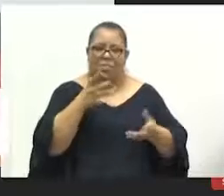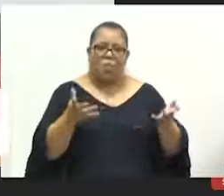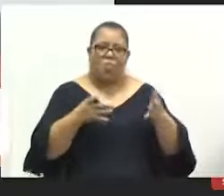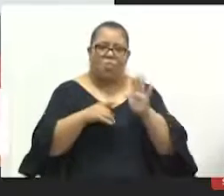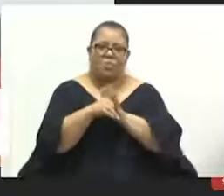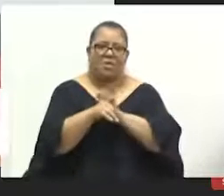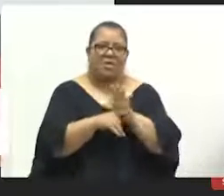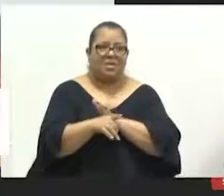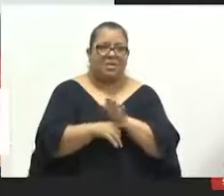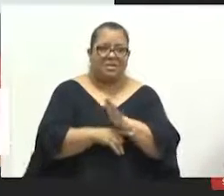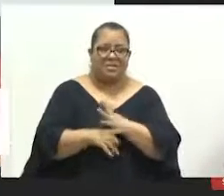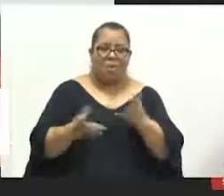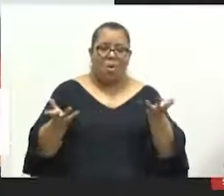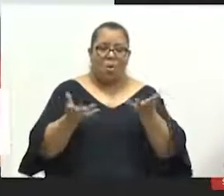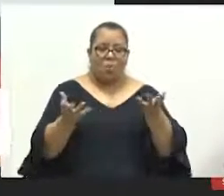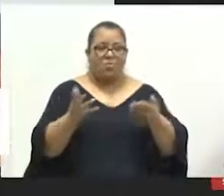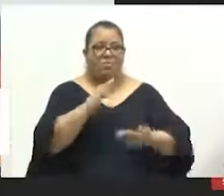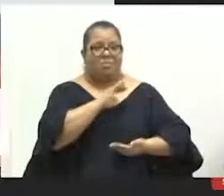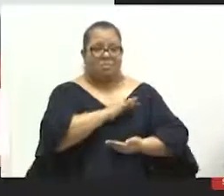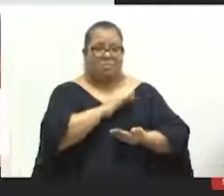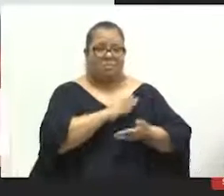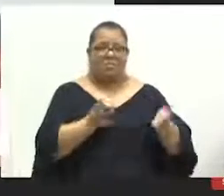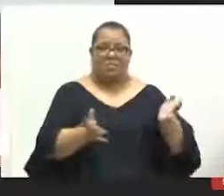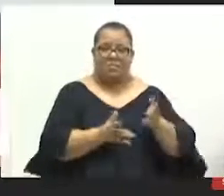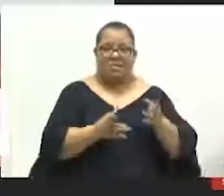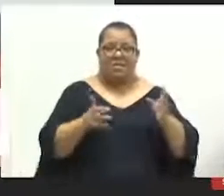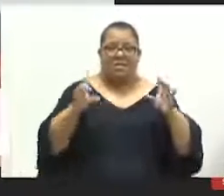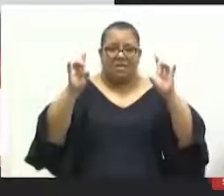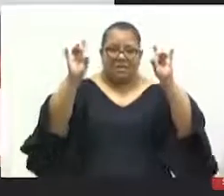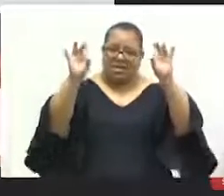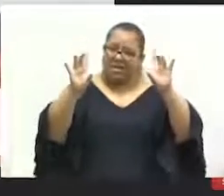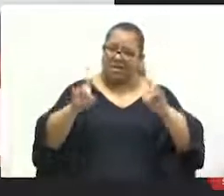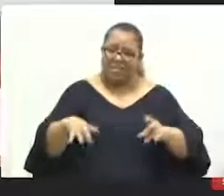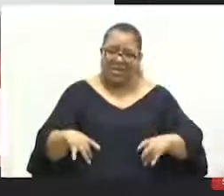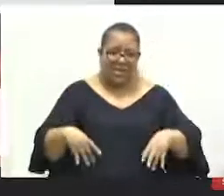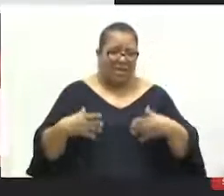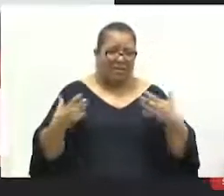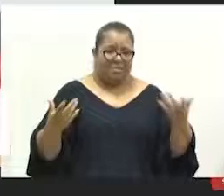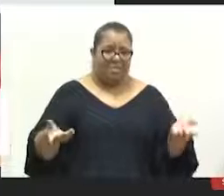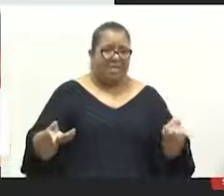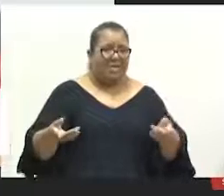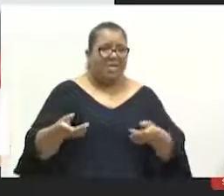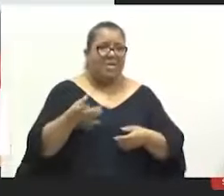exames de mamografia, ela é essencial. Ele é essencial, só que